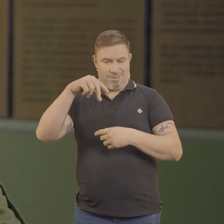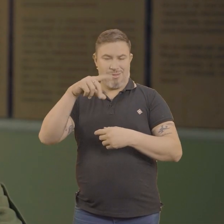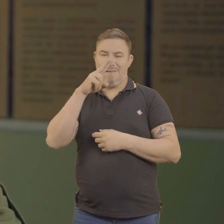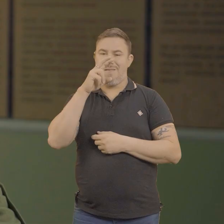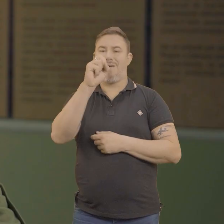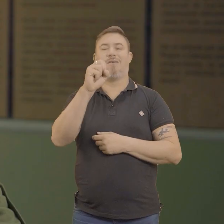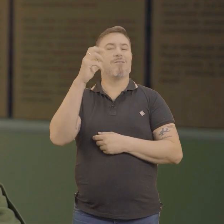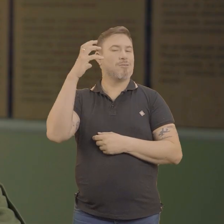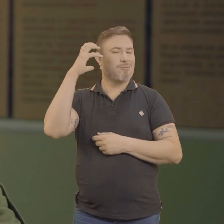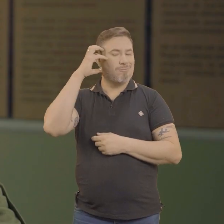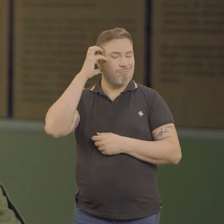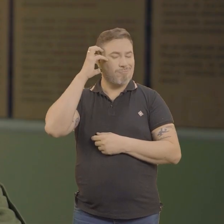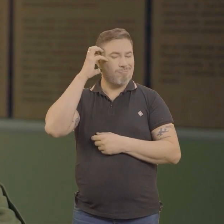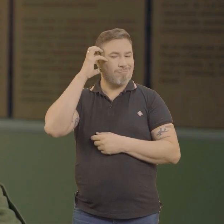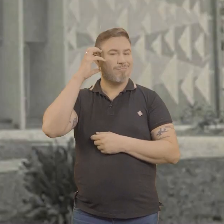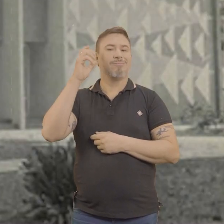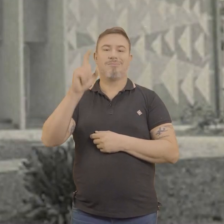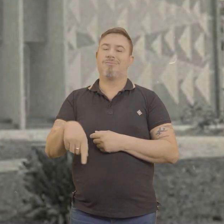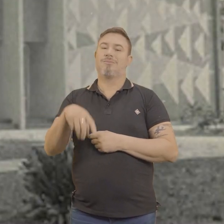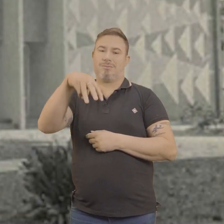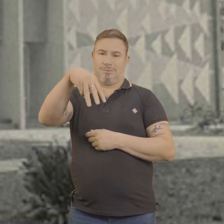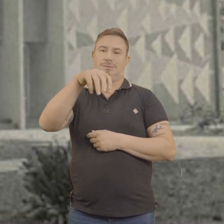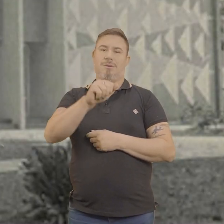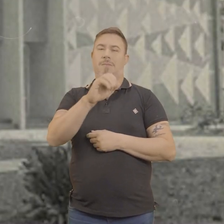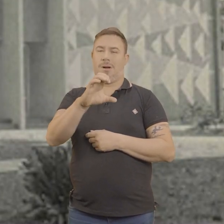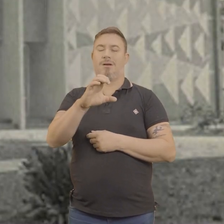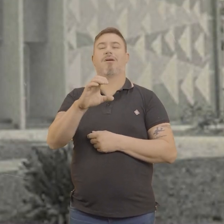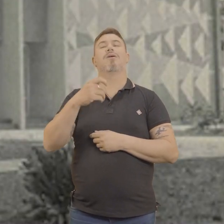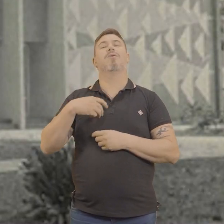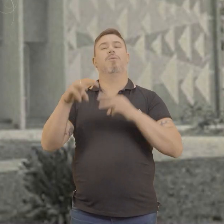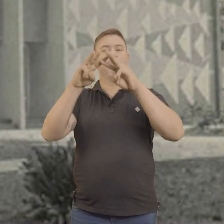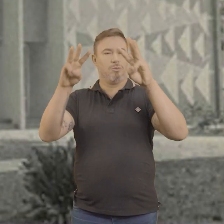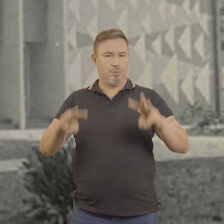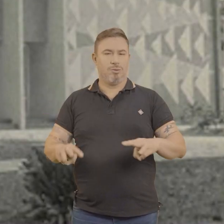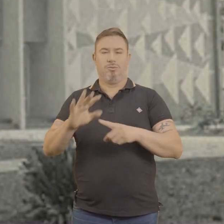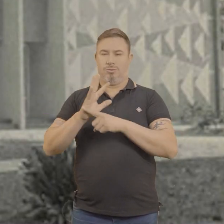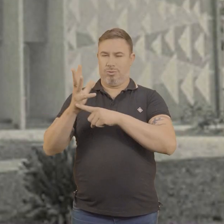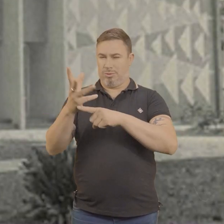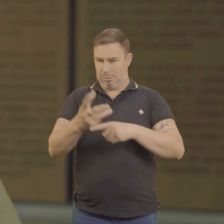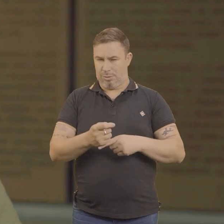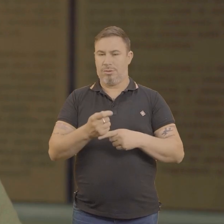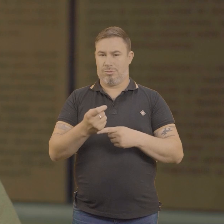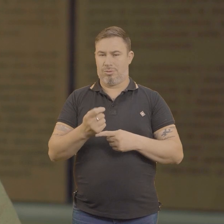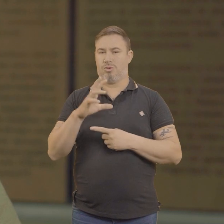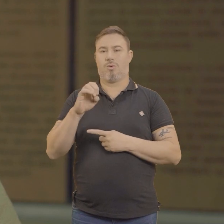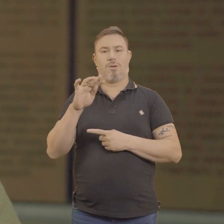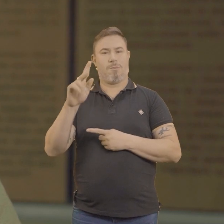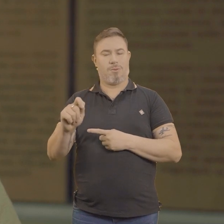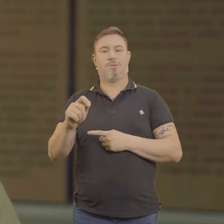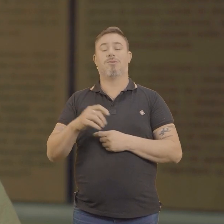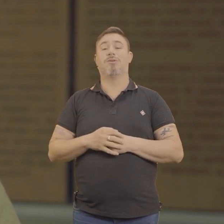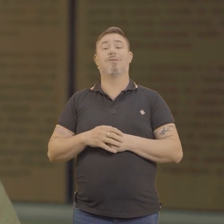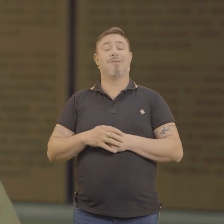a rádio, o MAC, o Museu de Arte Contemporânea, no caso, o próprio Concha